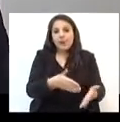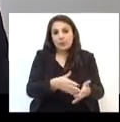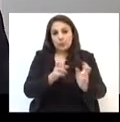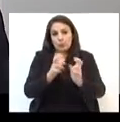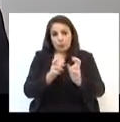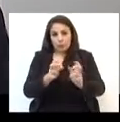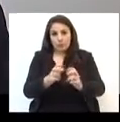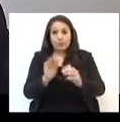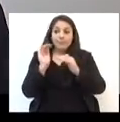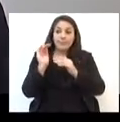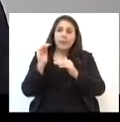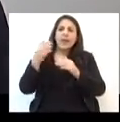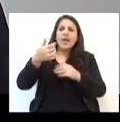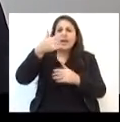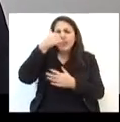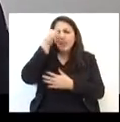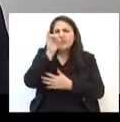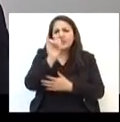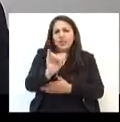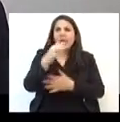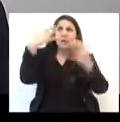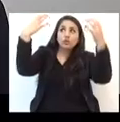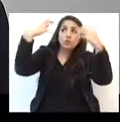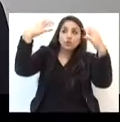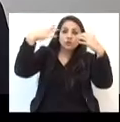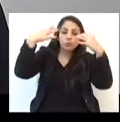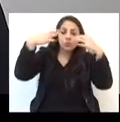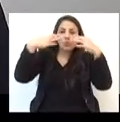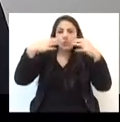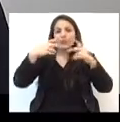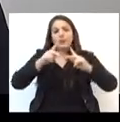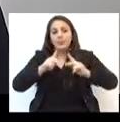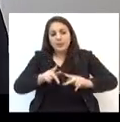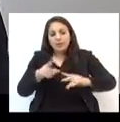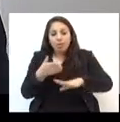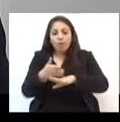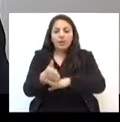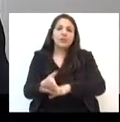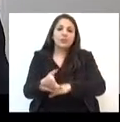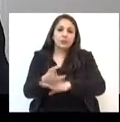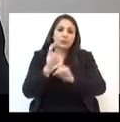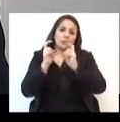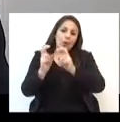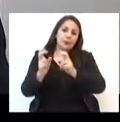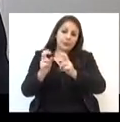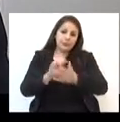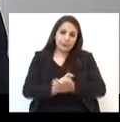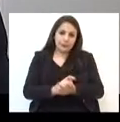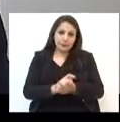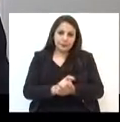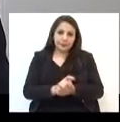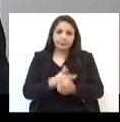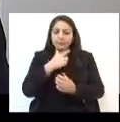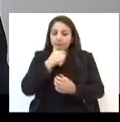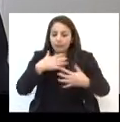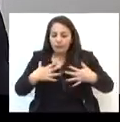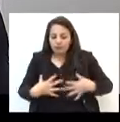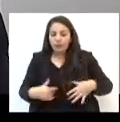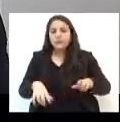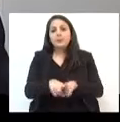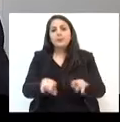protegendo na chuva e outras intempéries que possam acontecer. Além disso, essa parada também abriga